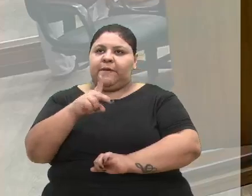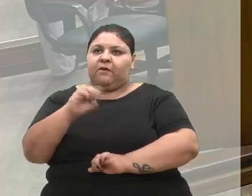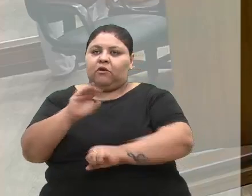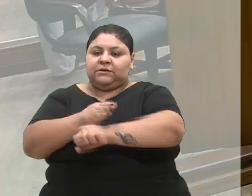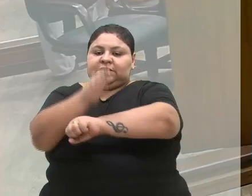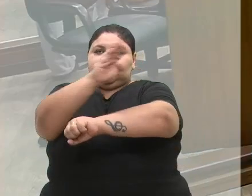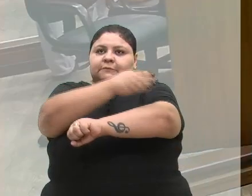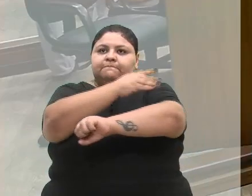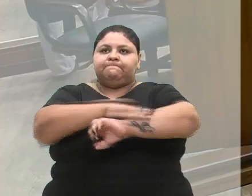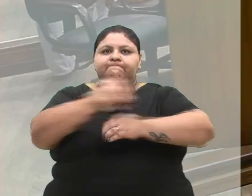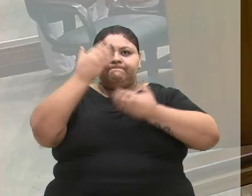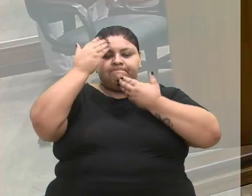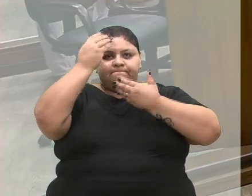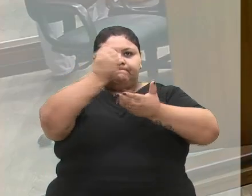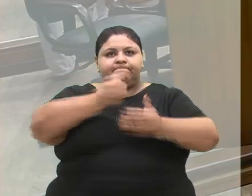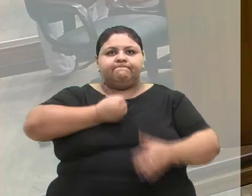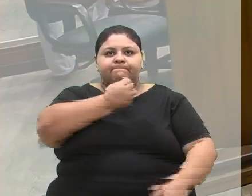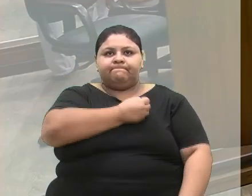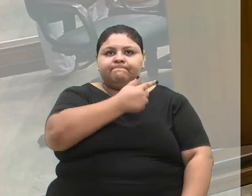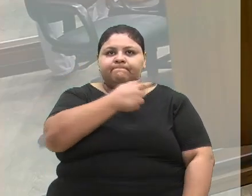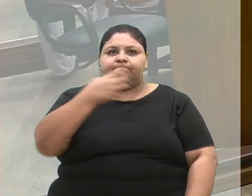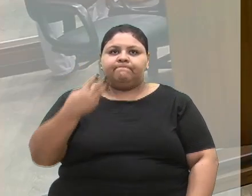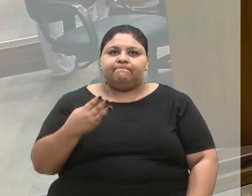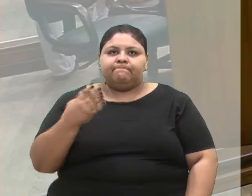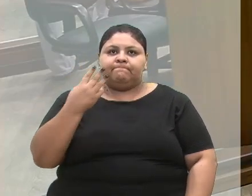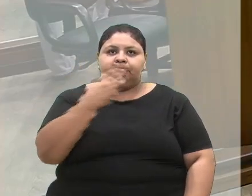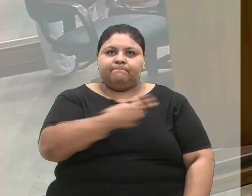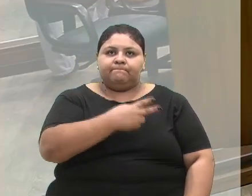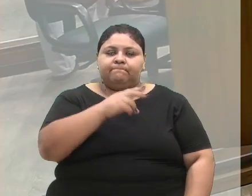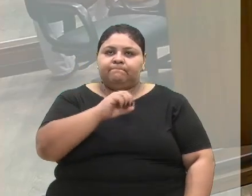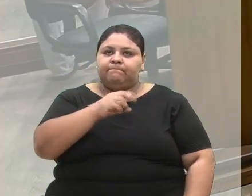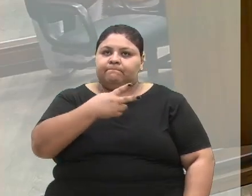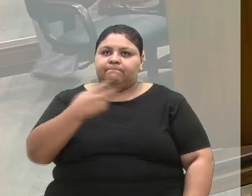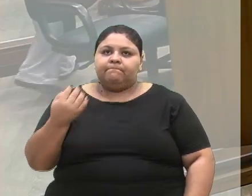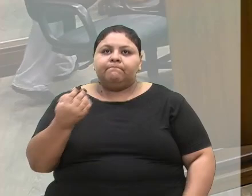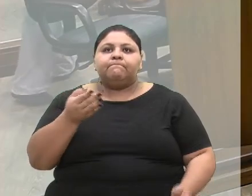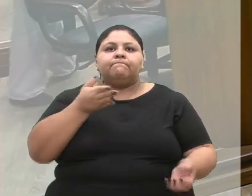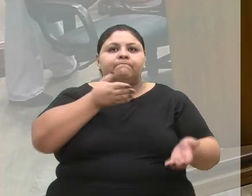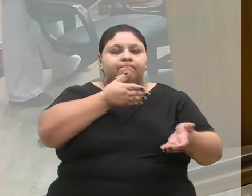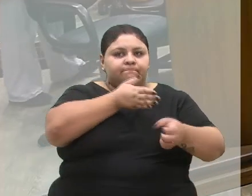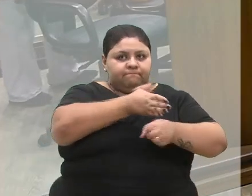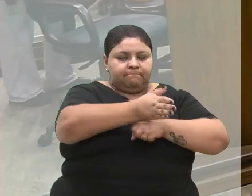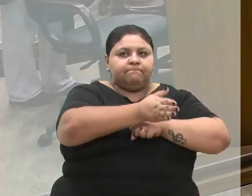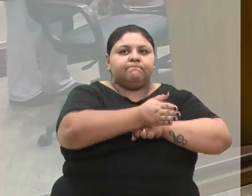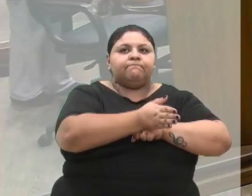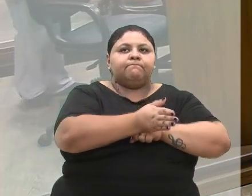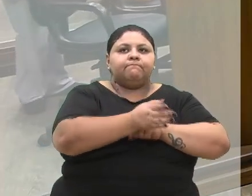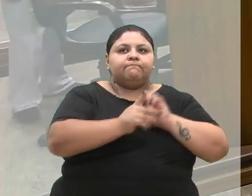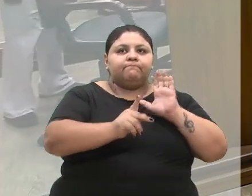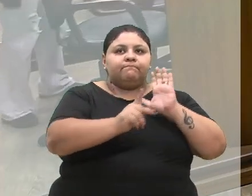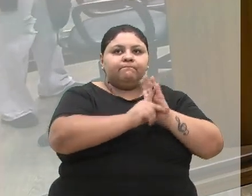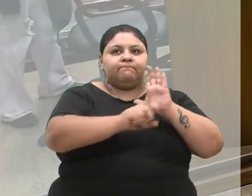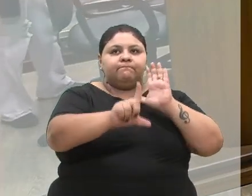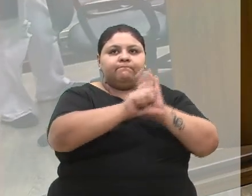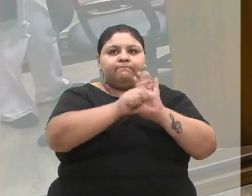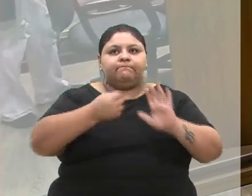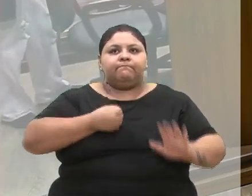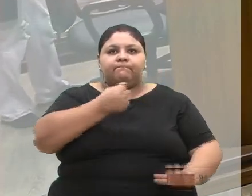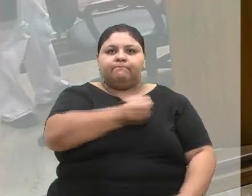Presidente, parecer número 73, 2024, favorável. Pelo parecer favorável ao projeto de lei número